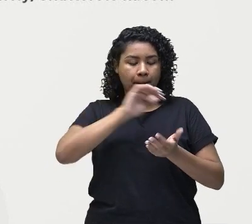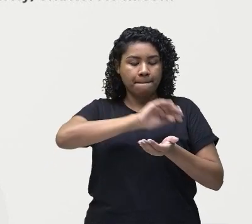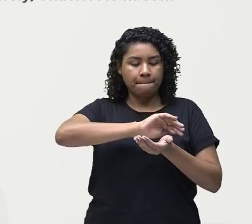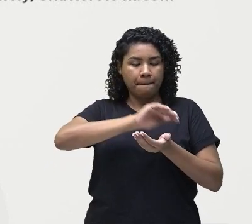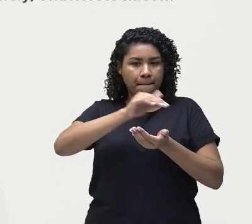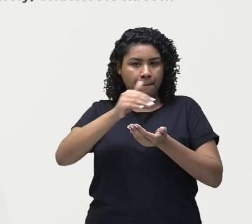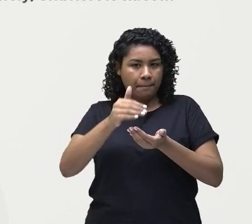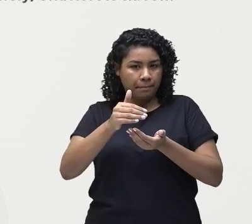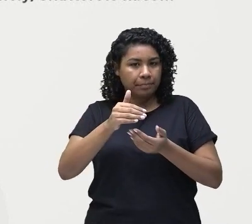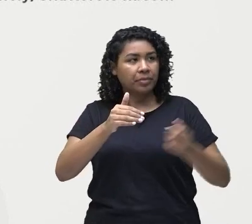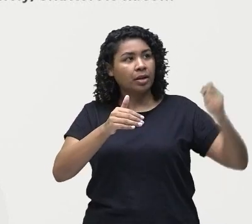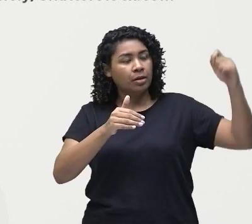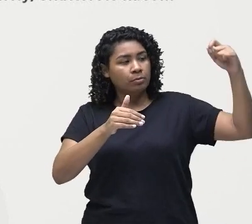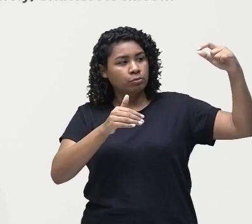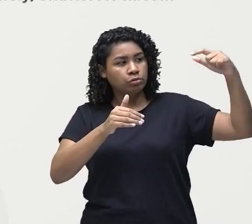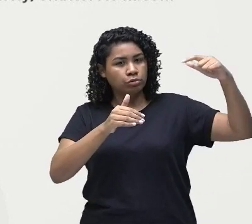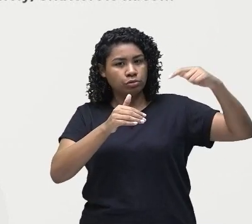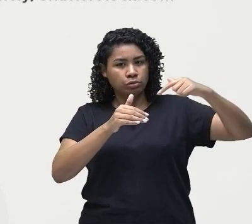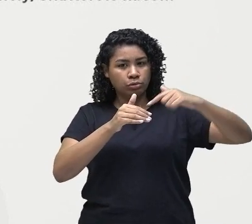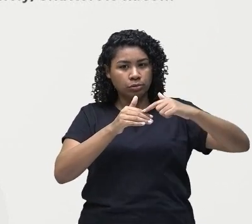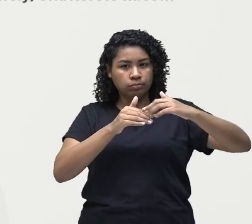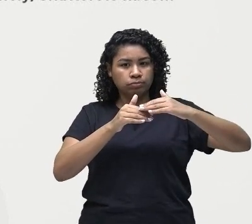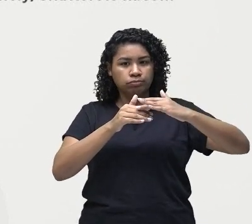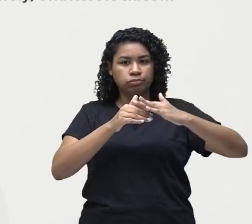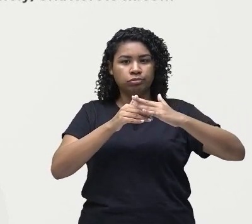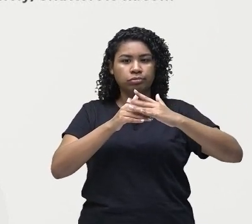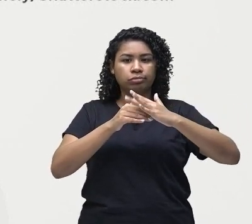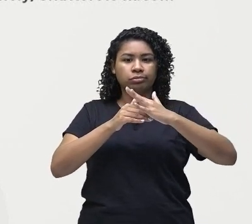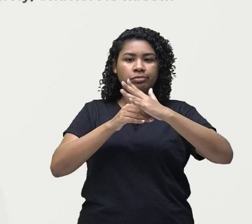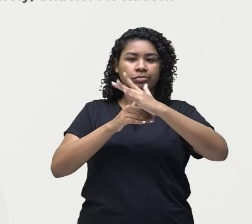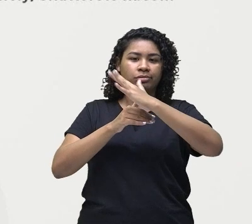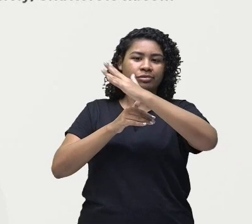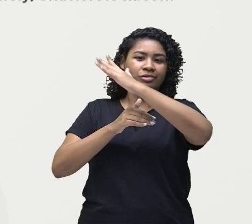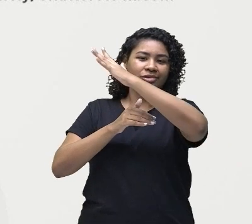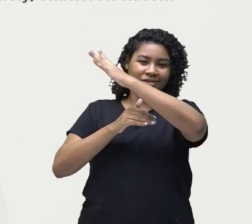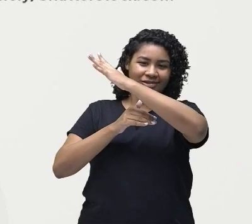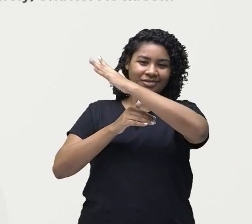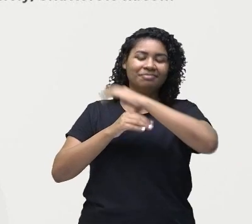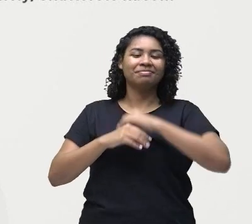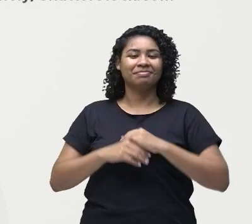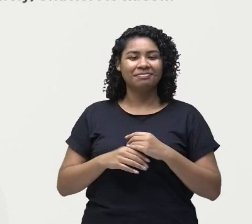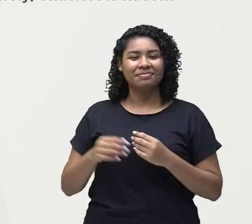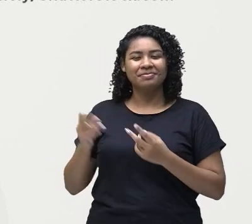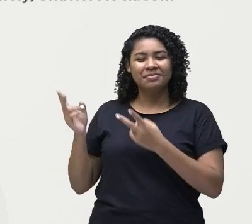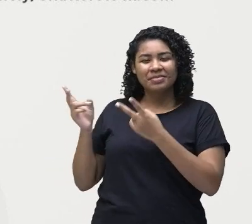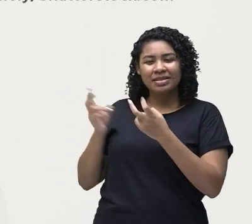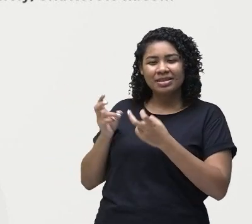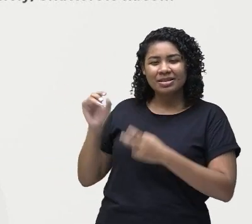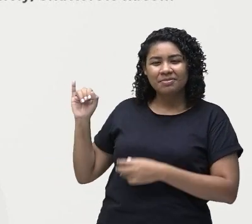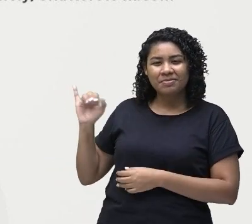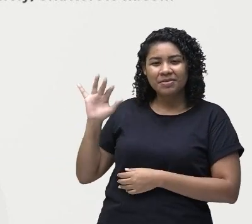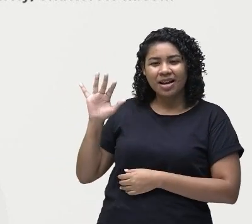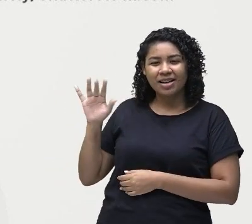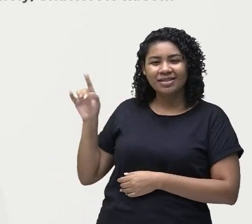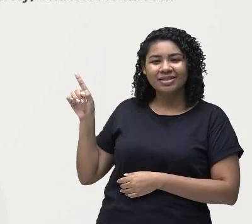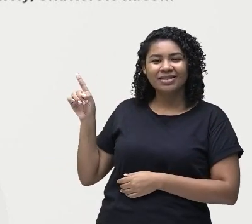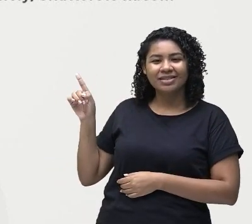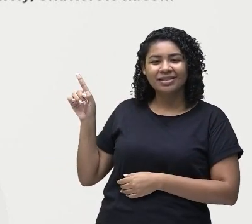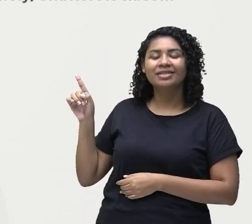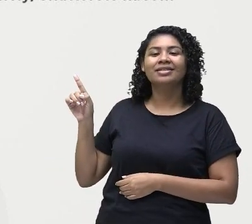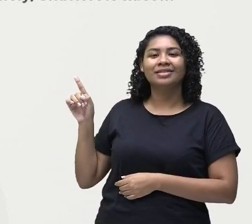filtrada pela camada de ozônio. Vamos ver aqui na nossa imagem que está aqui do lado, a gente tem